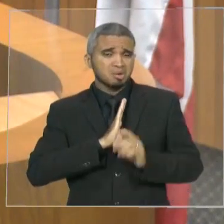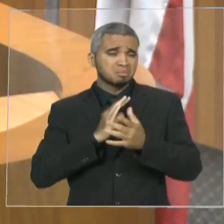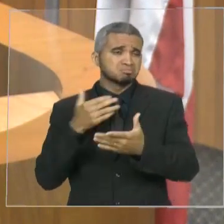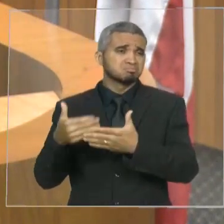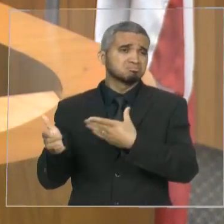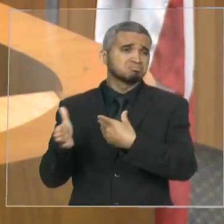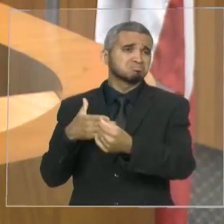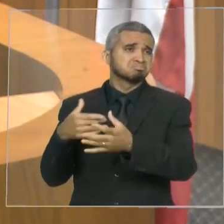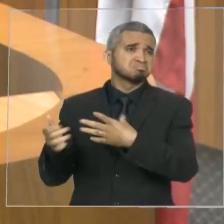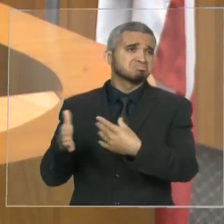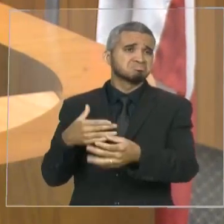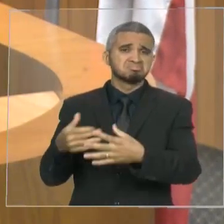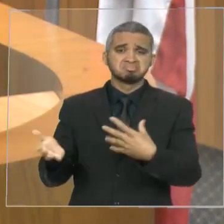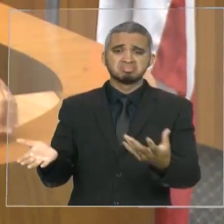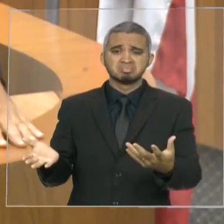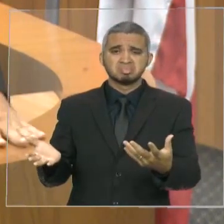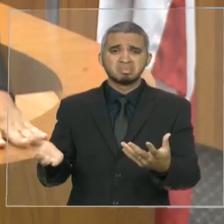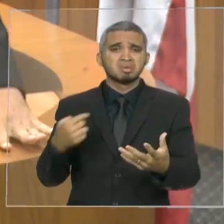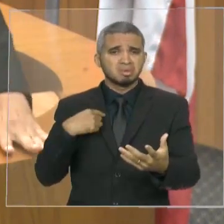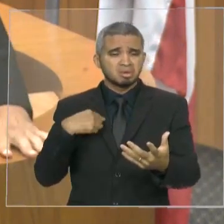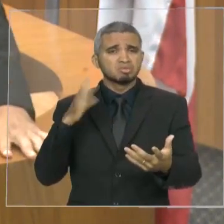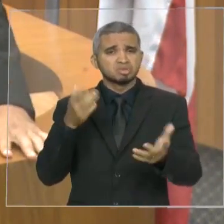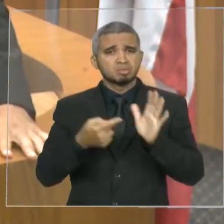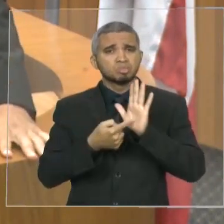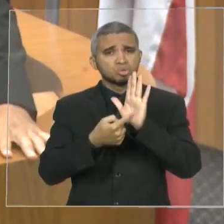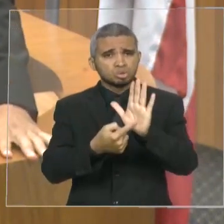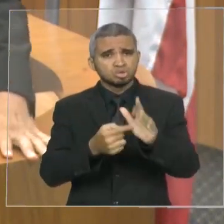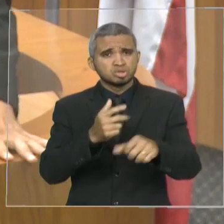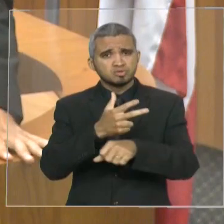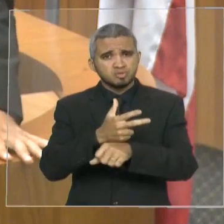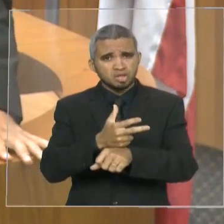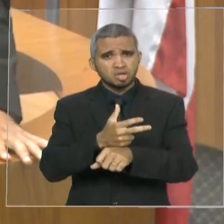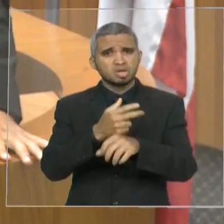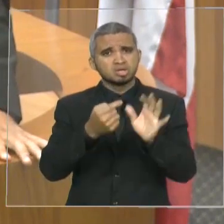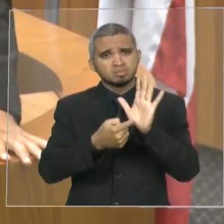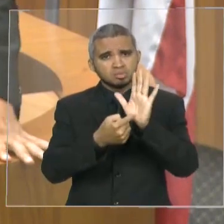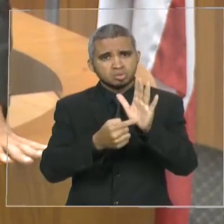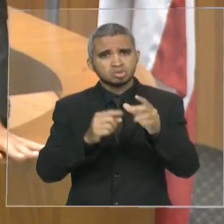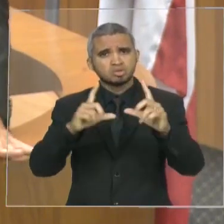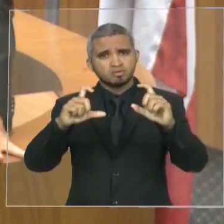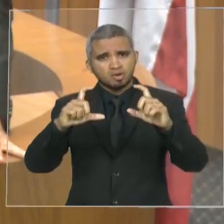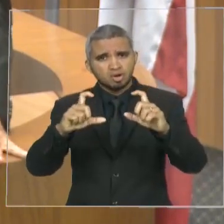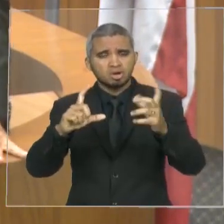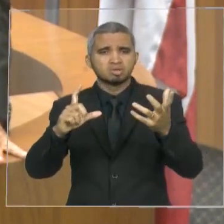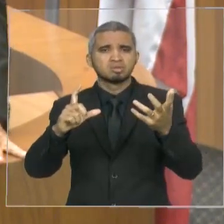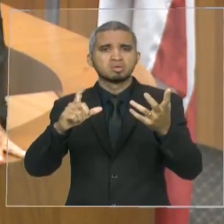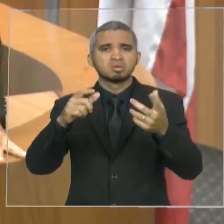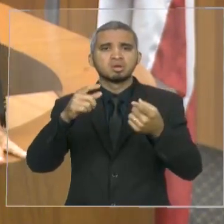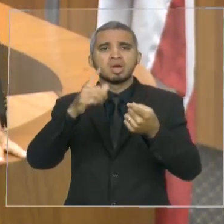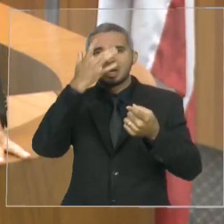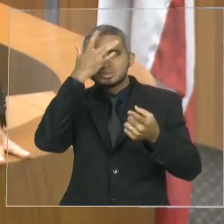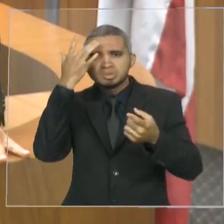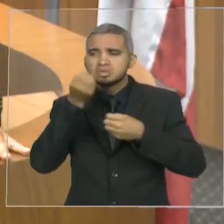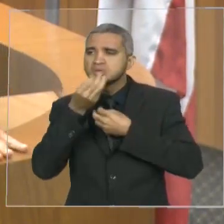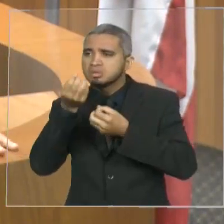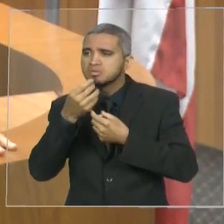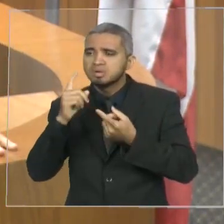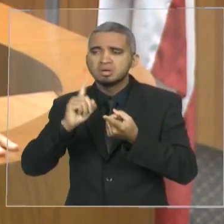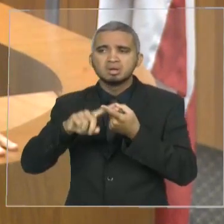já mostrei aqui as fotos, mostrei os vídeos, declarações delas que não tem água, não tem